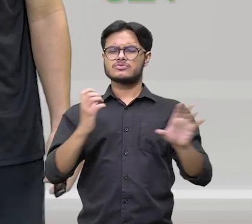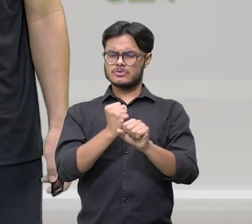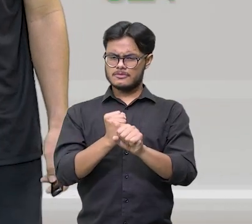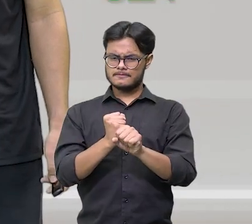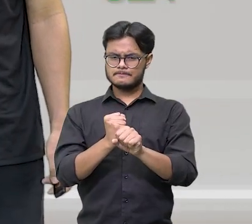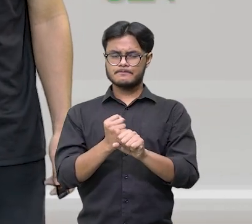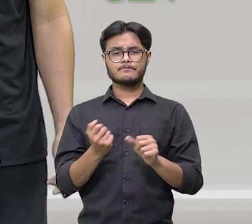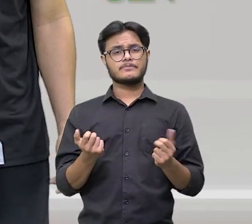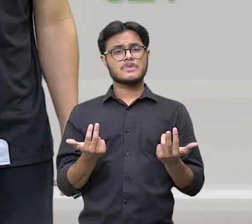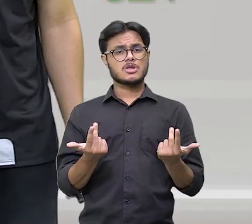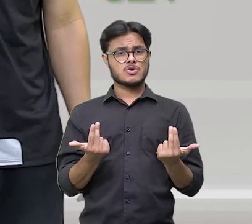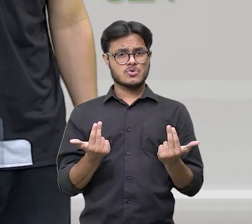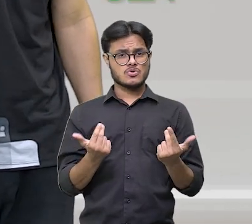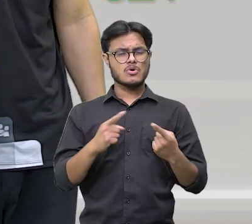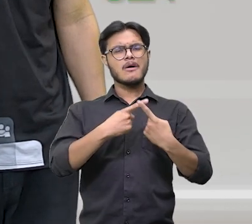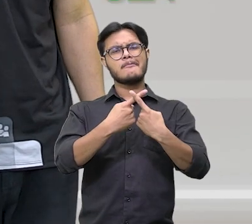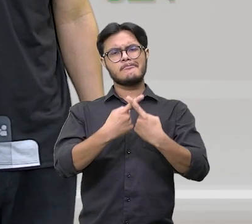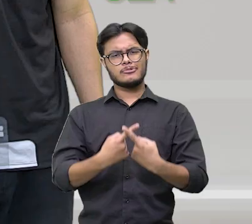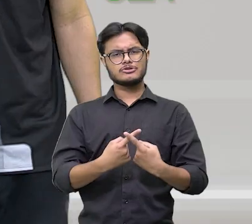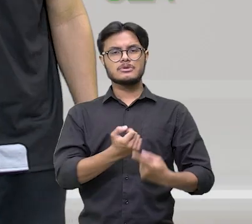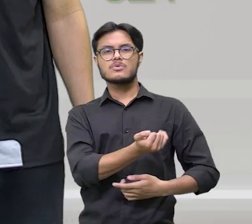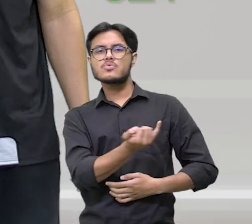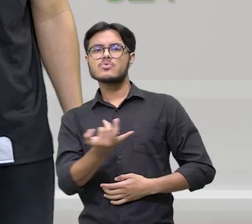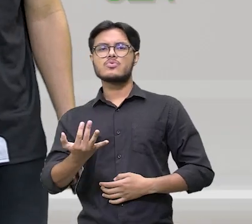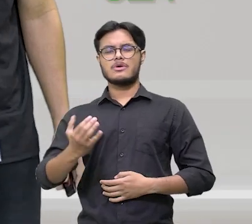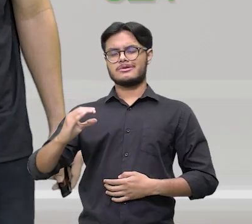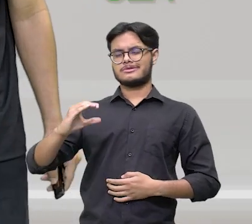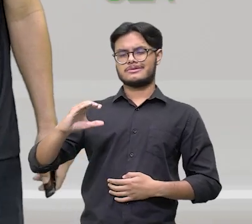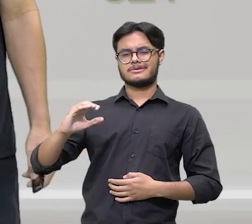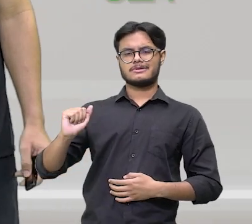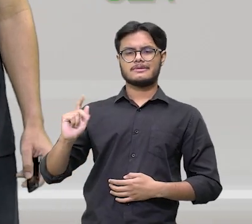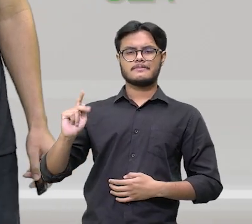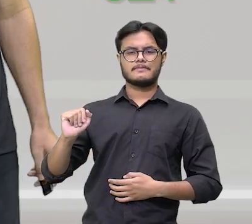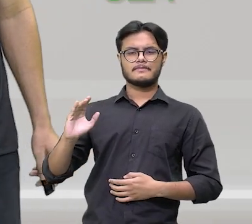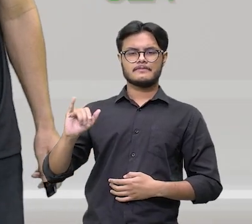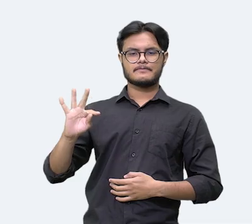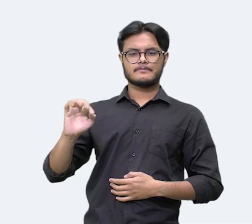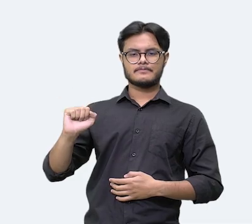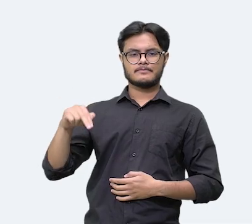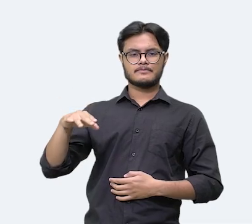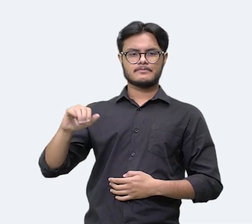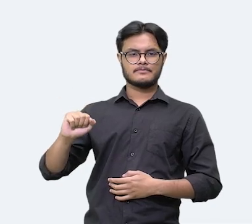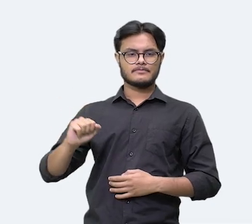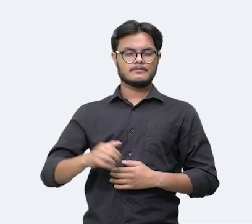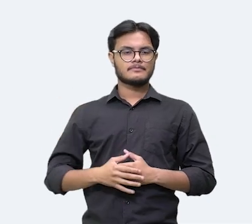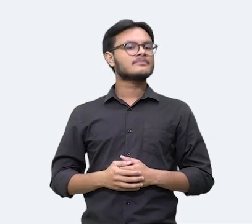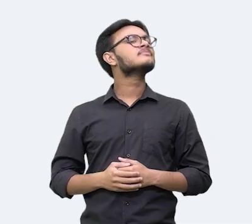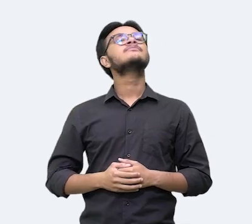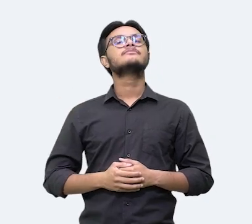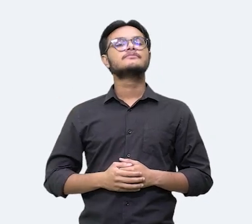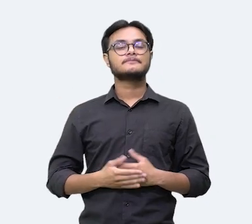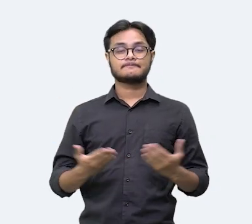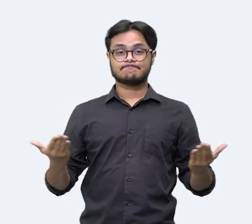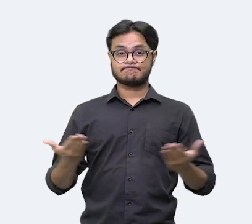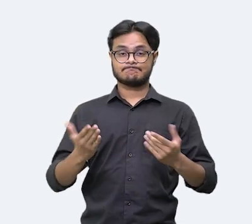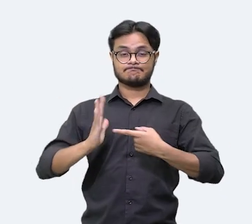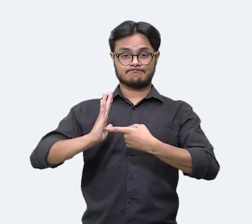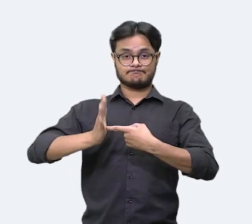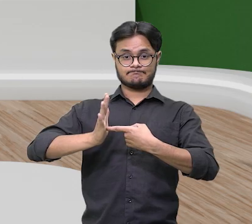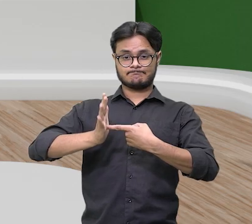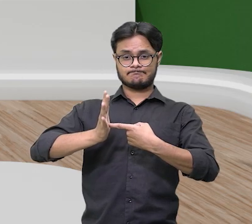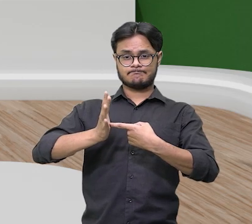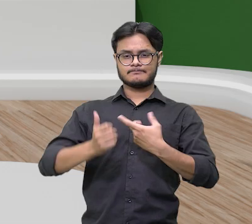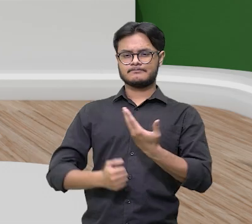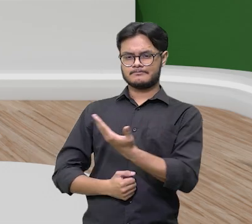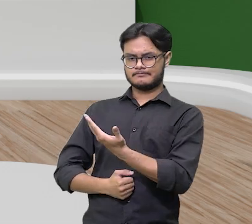N capacitores iguais, basta multiplicar o número de capacitores vezes o valor de uma capacitância deles. Agora vamos falar dos geradores, que são dispositivos